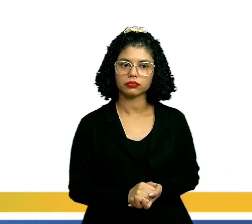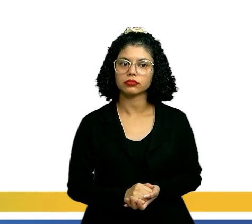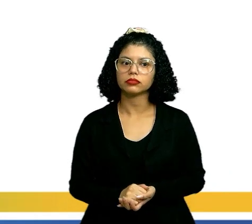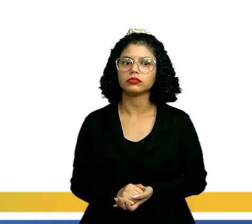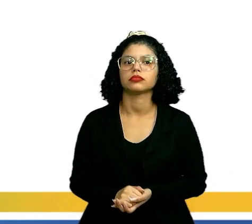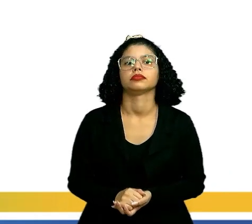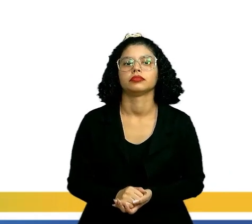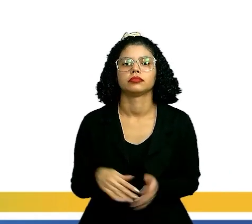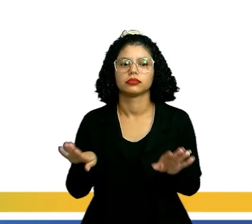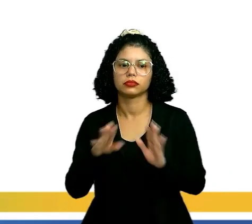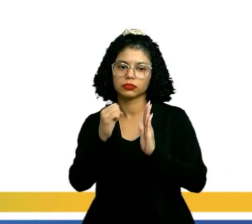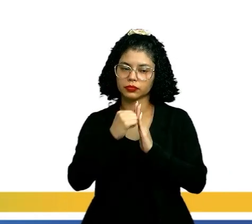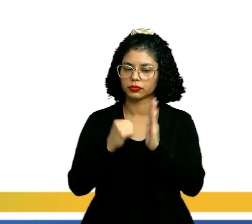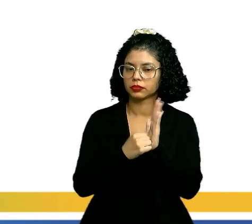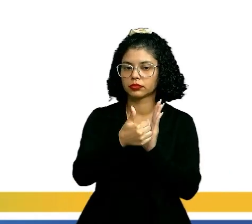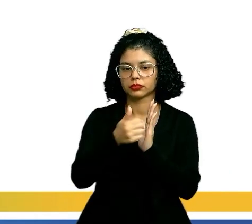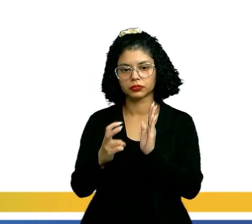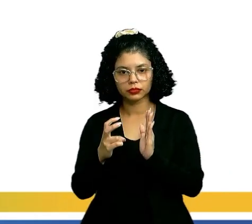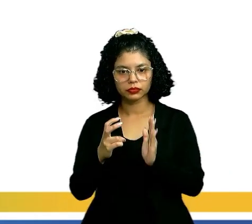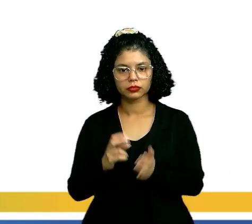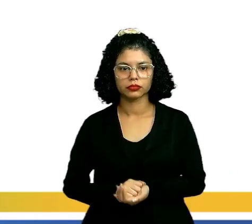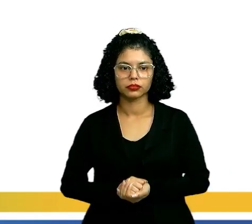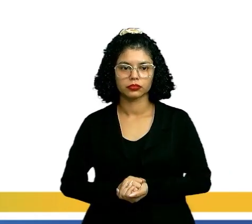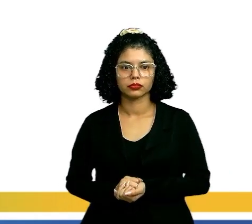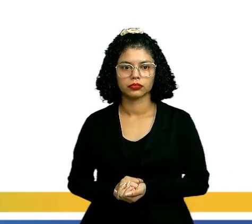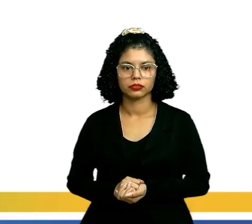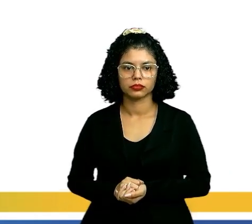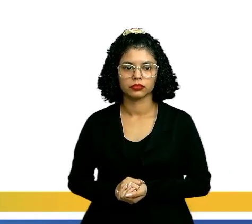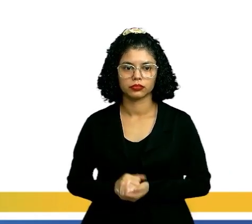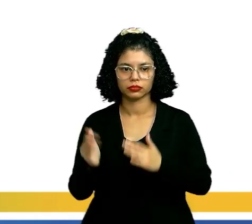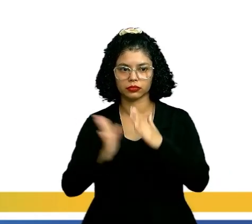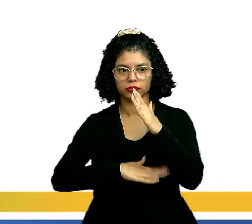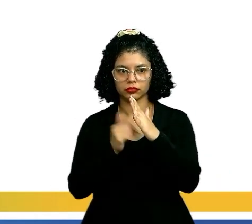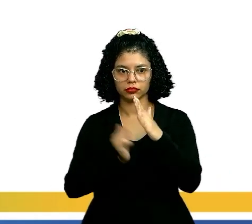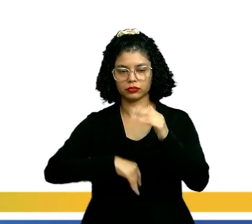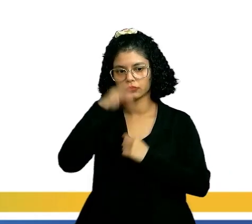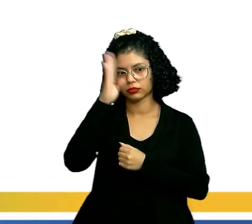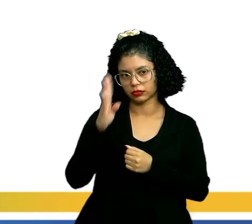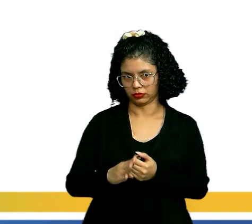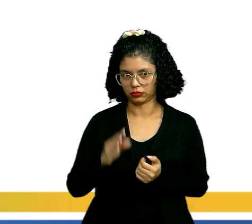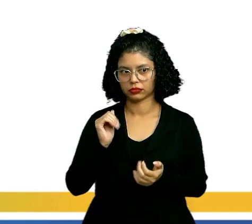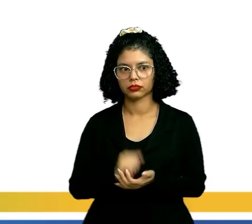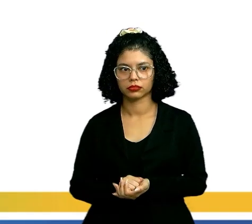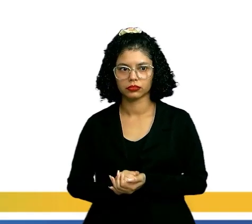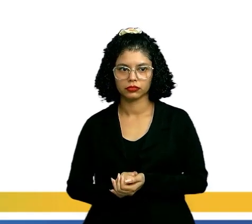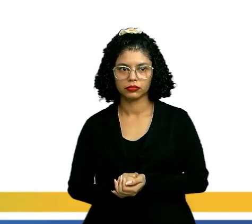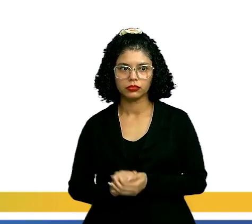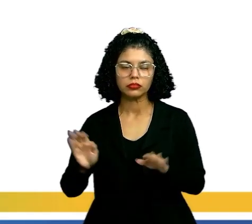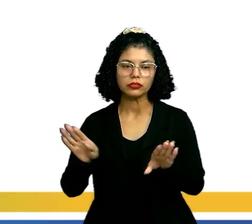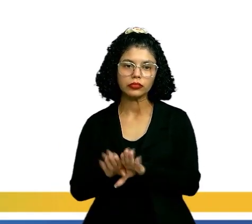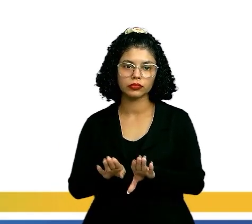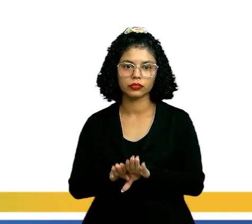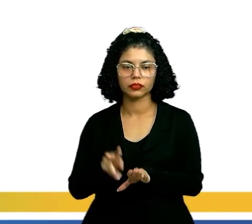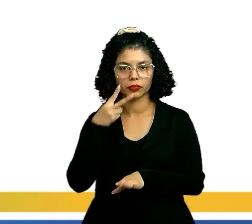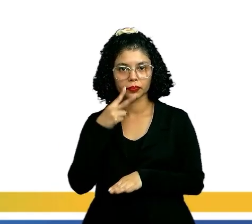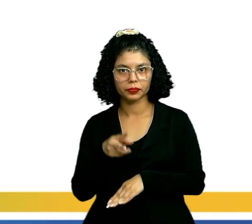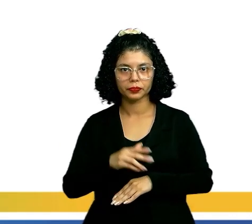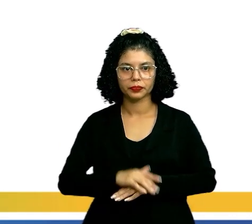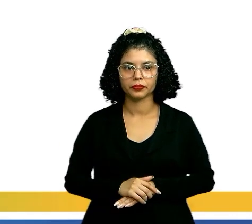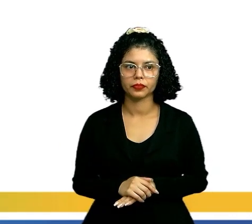do século XV, e a obra do artista brasileiro Vicente do Rego Monteiro. Vamos